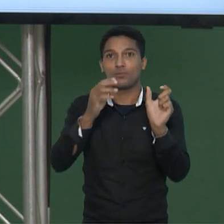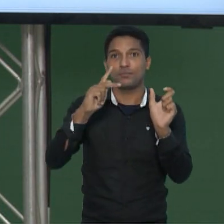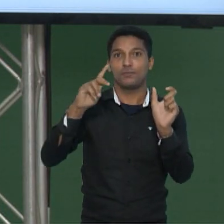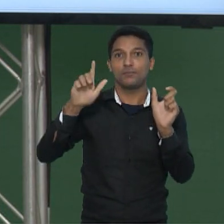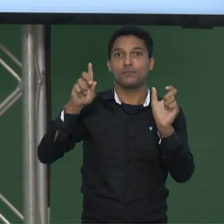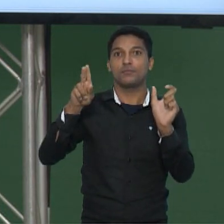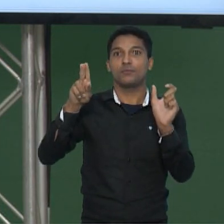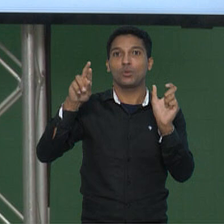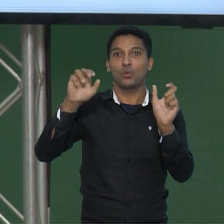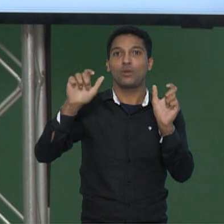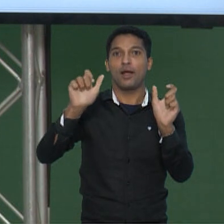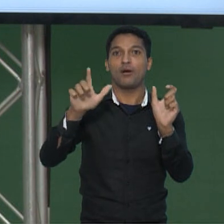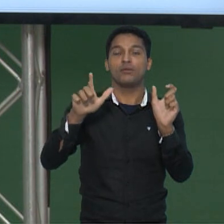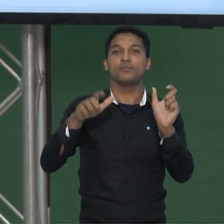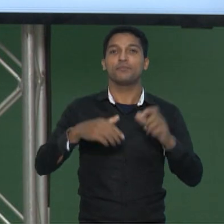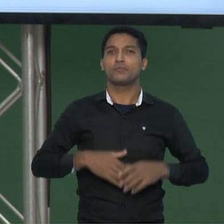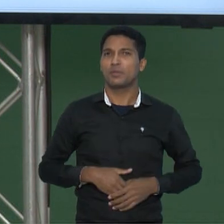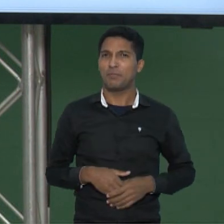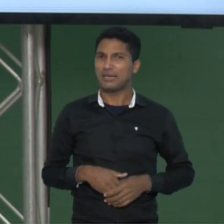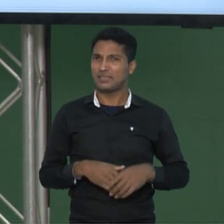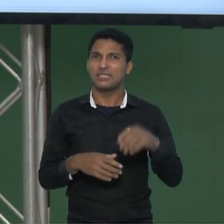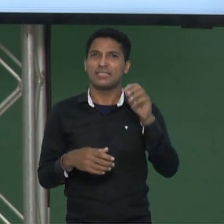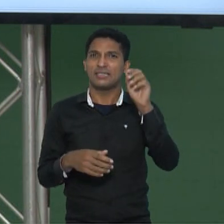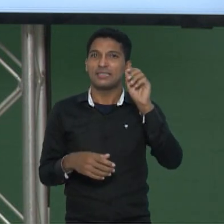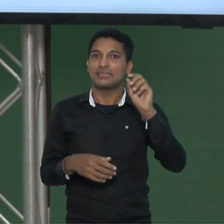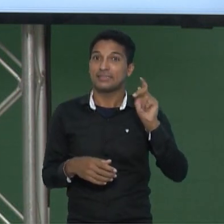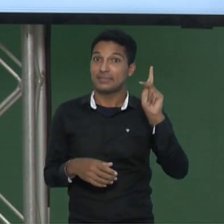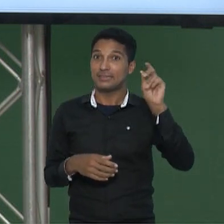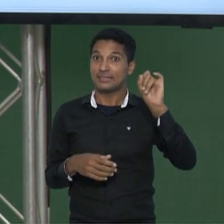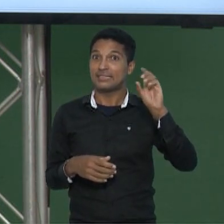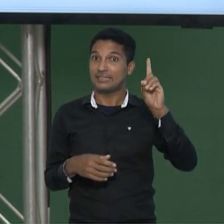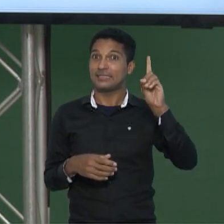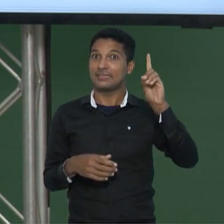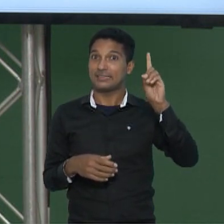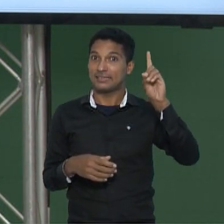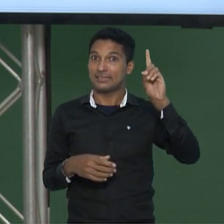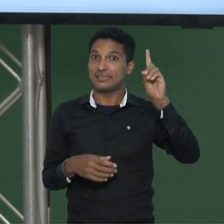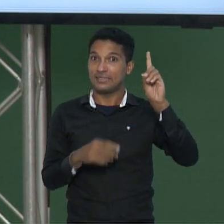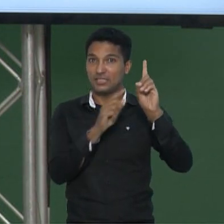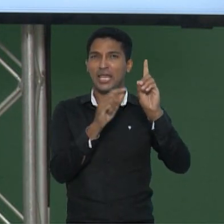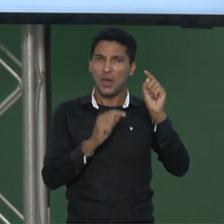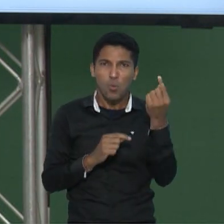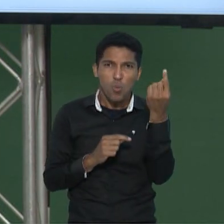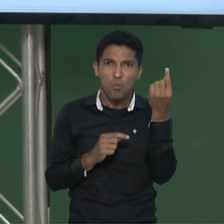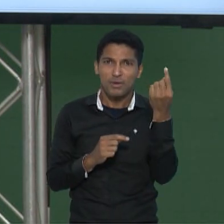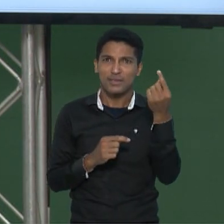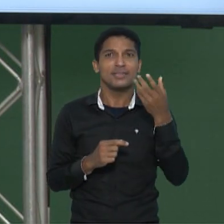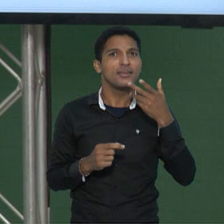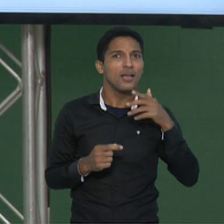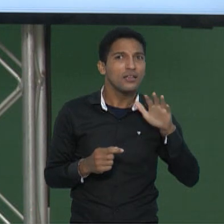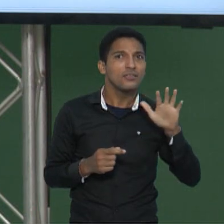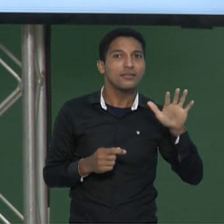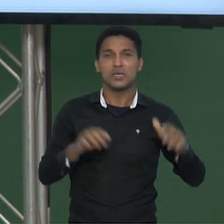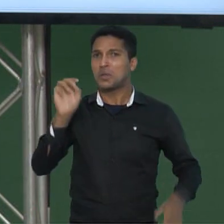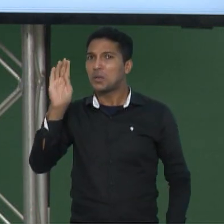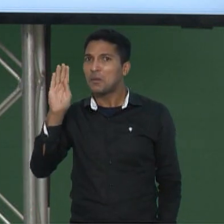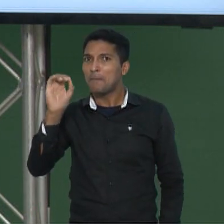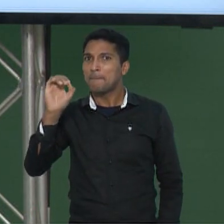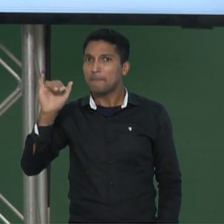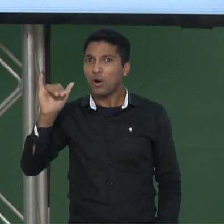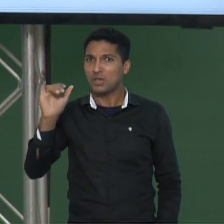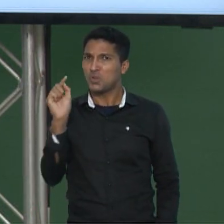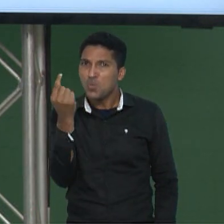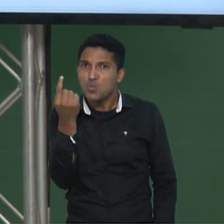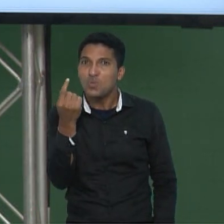só kid é uma criança? É isso aí. Se eu escrever só boy é um menino. E se eu escrever